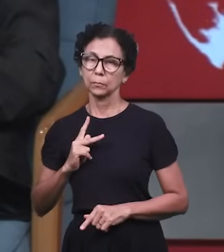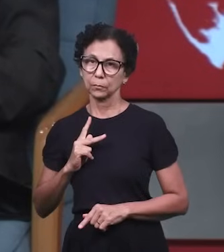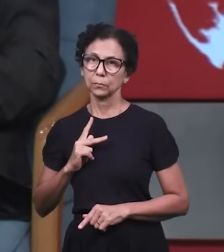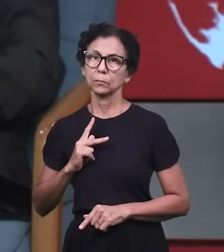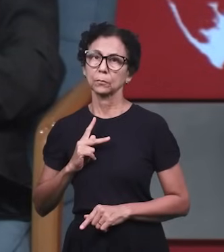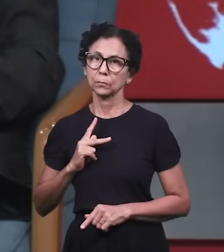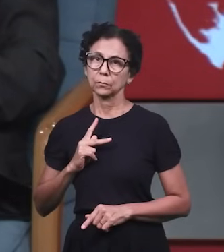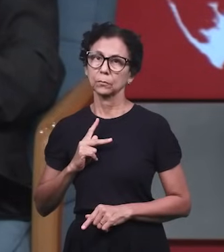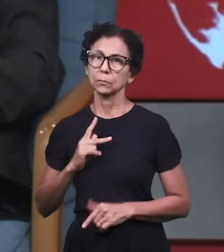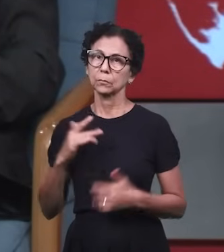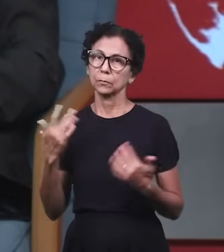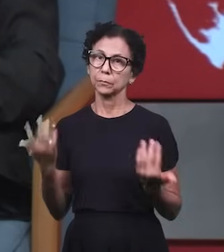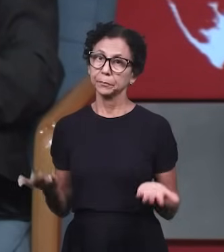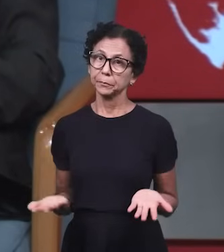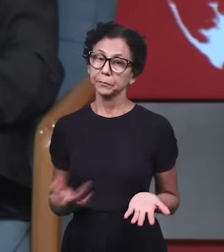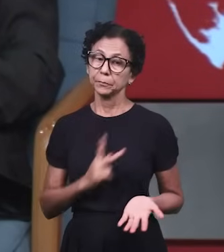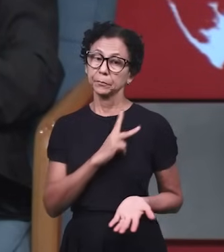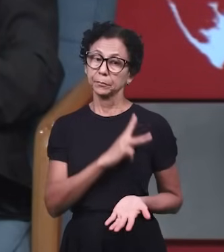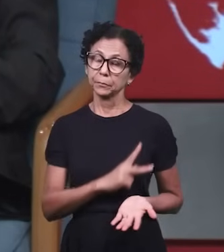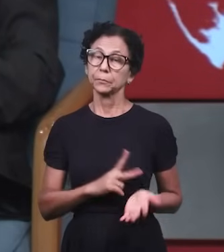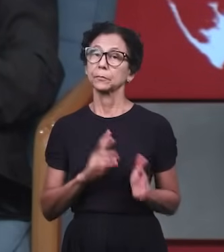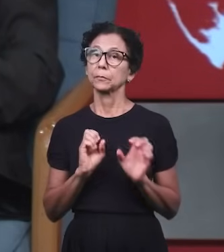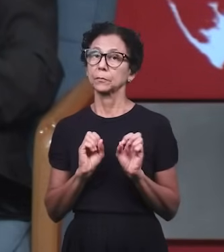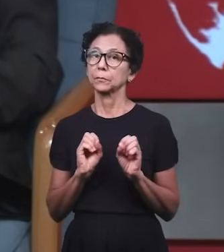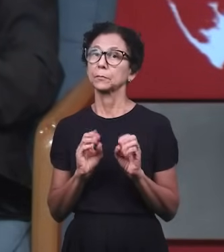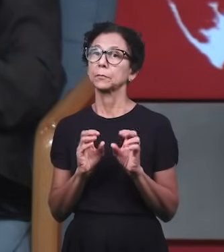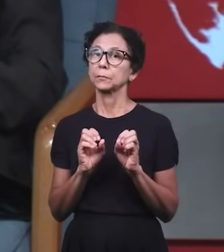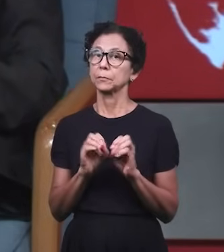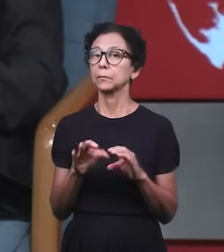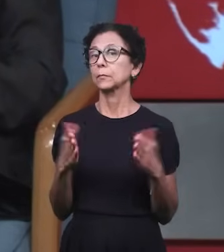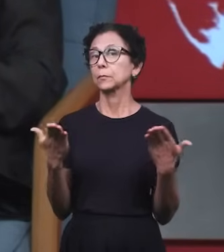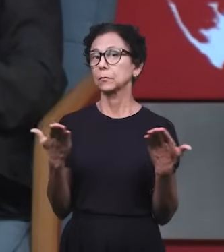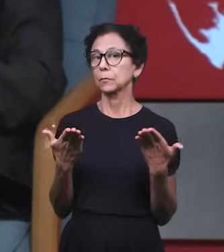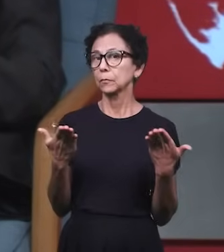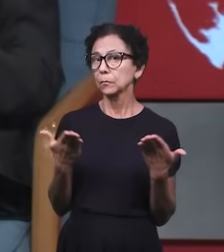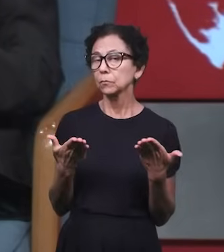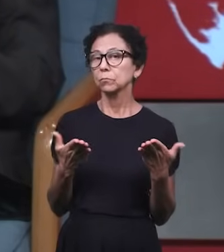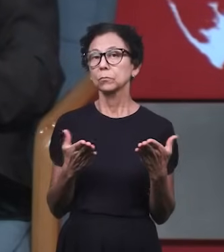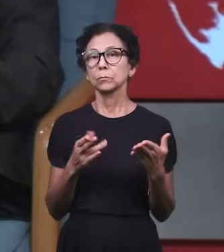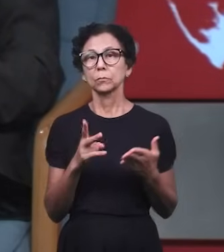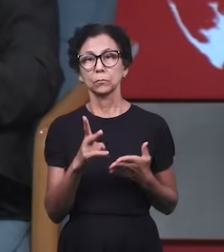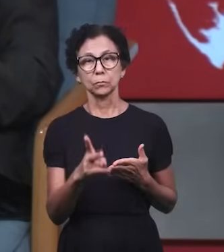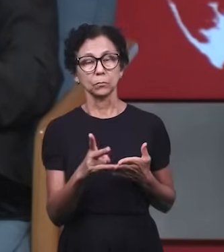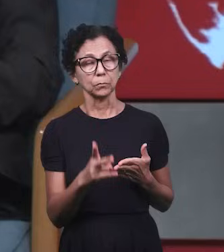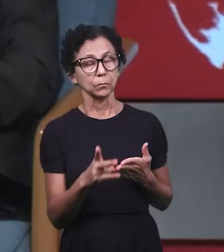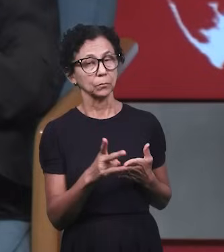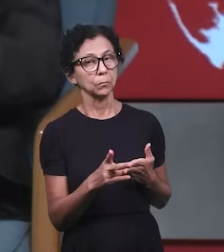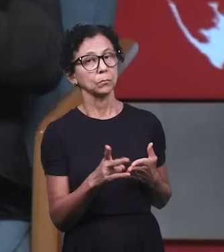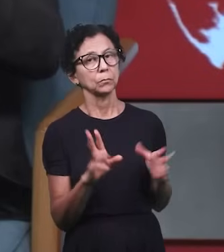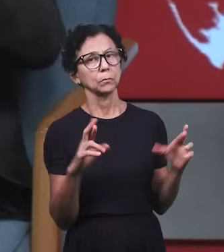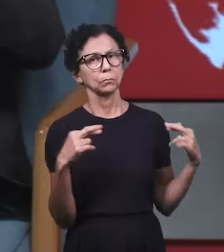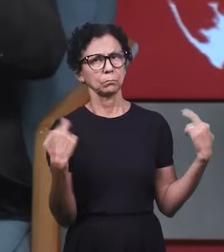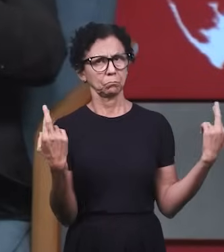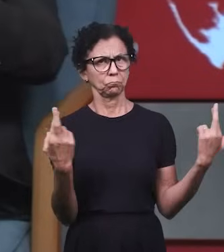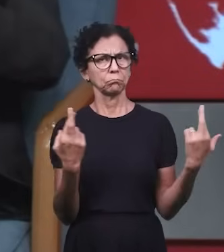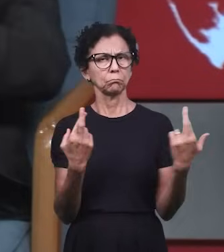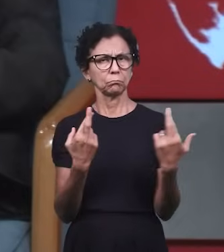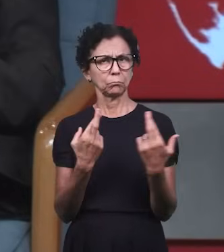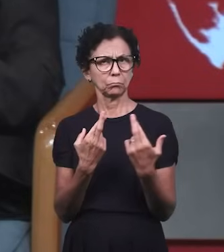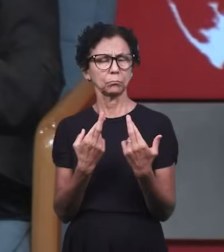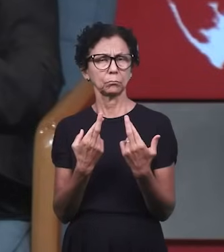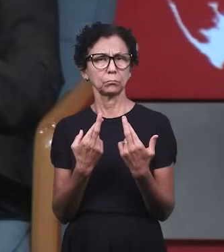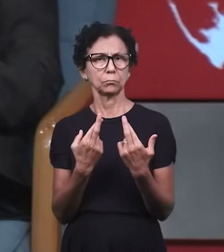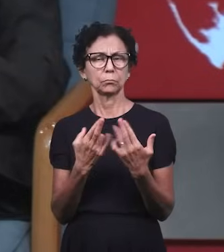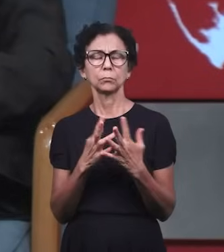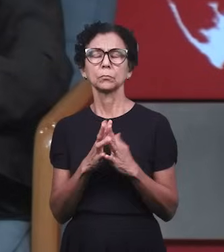forma como Paulo ensina, e que hoje, né, também nas reuniões